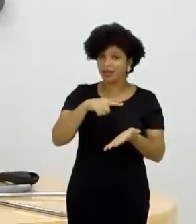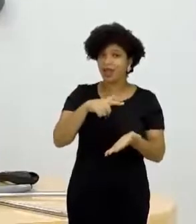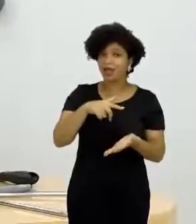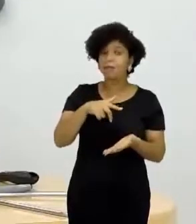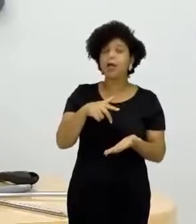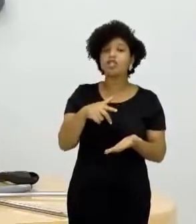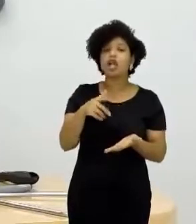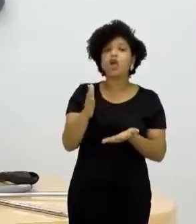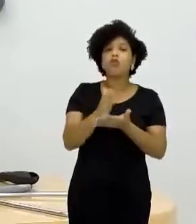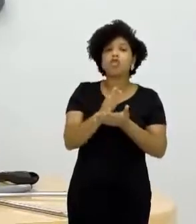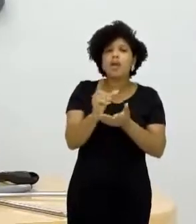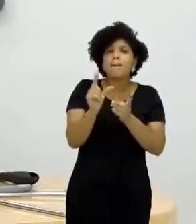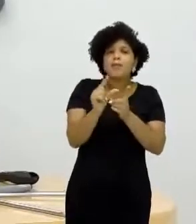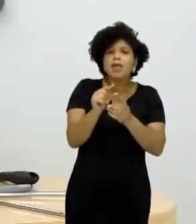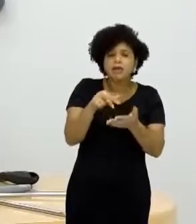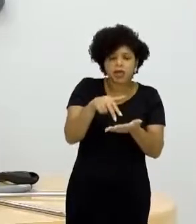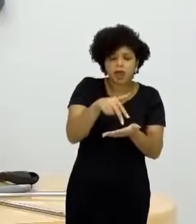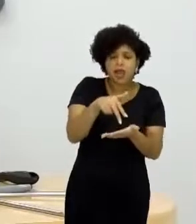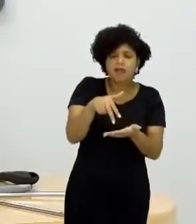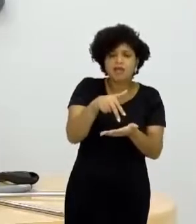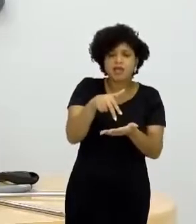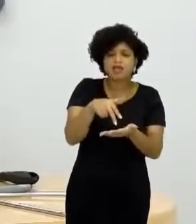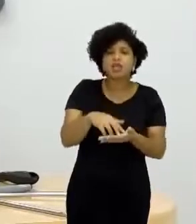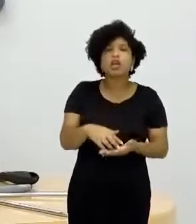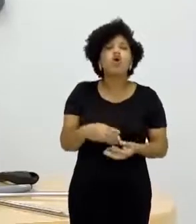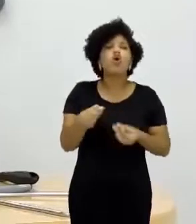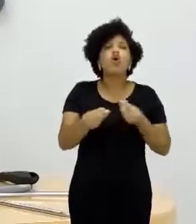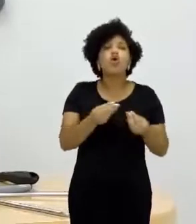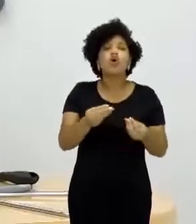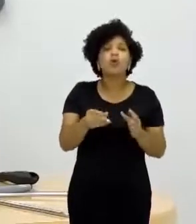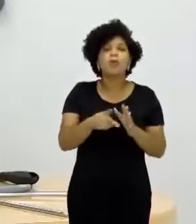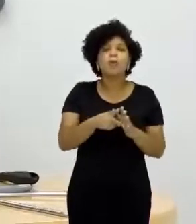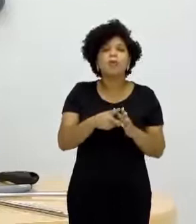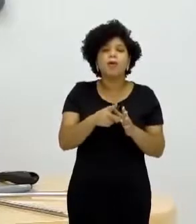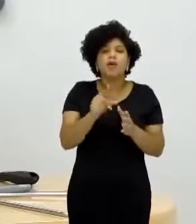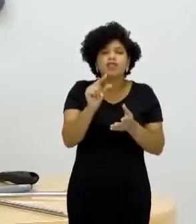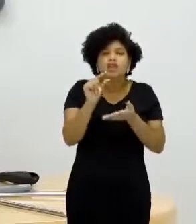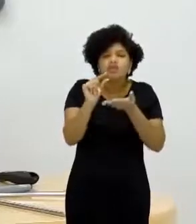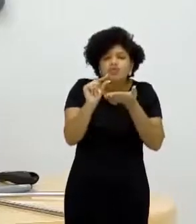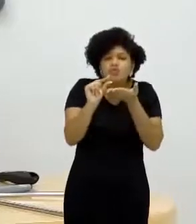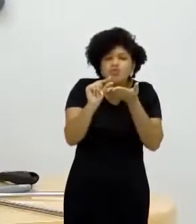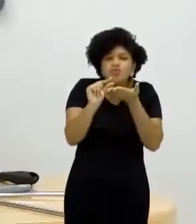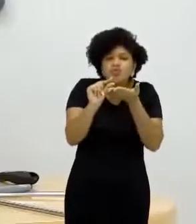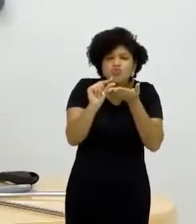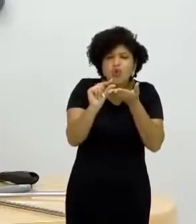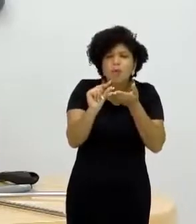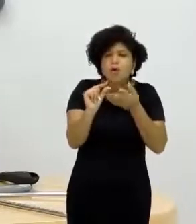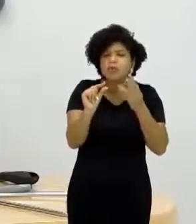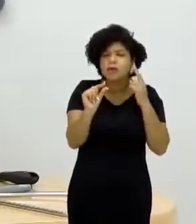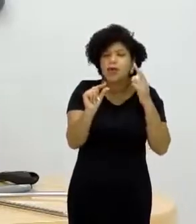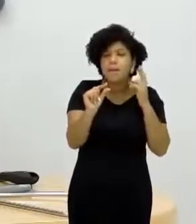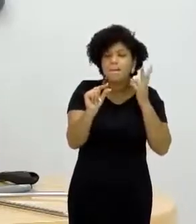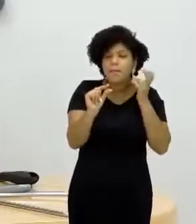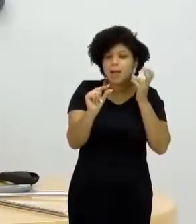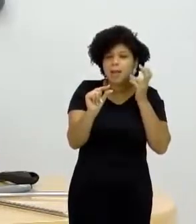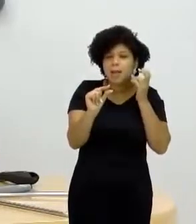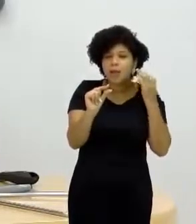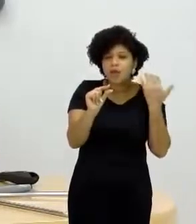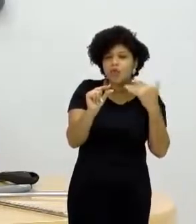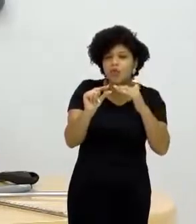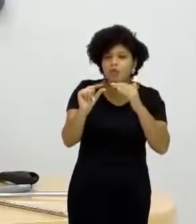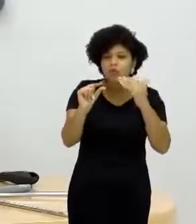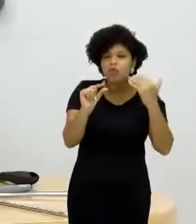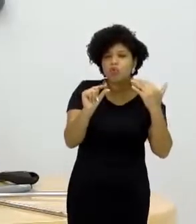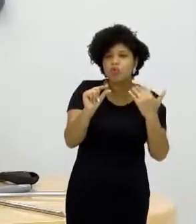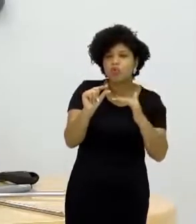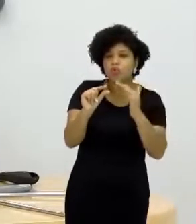possível... É, levitação, né? Chama levitação acústica. Pequenos objetos aí, né? Tem como você levitar. E terá